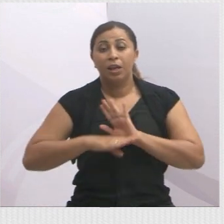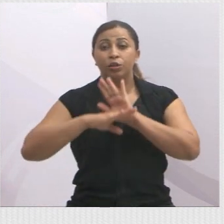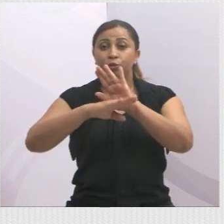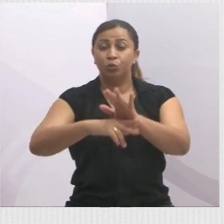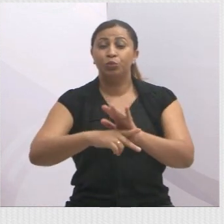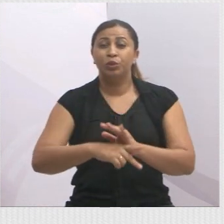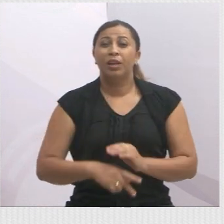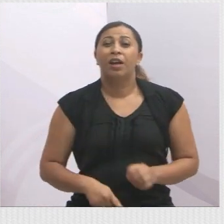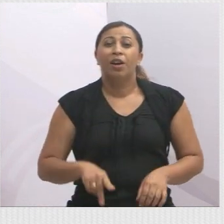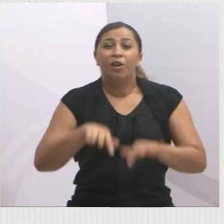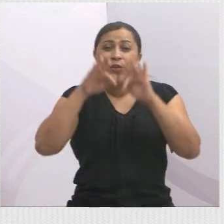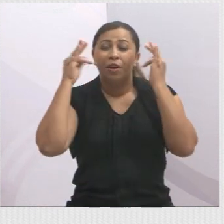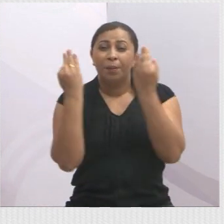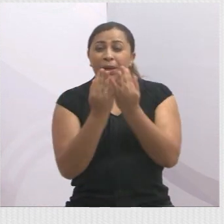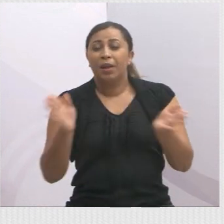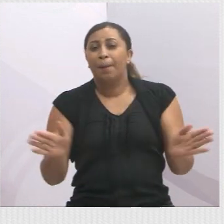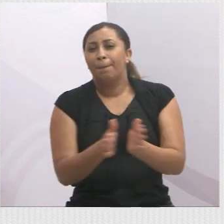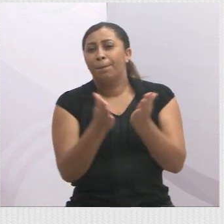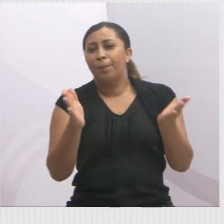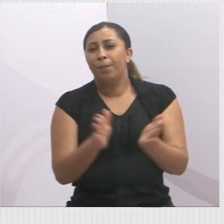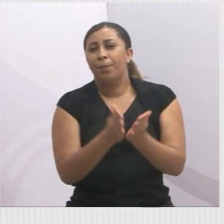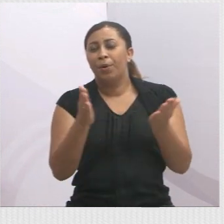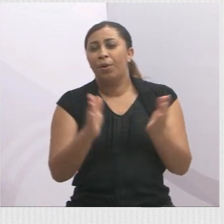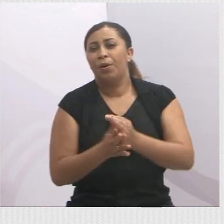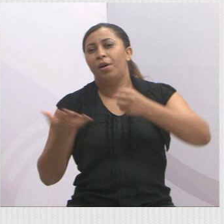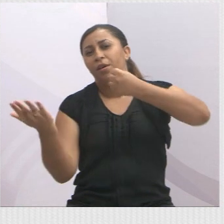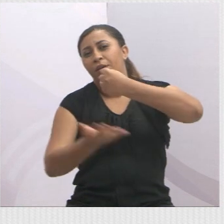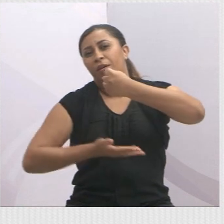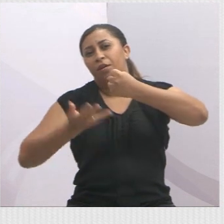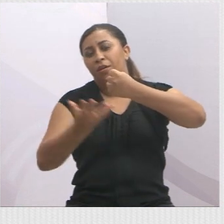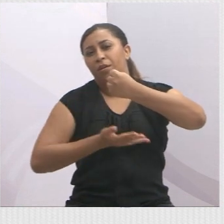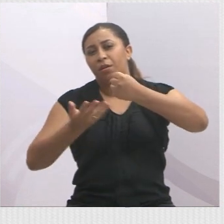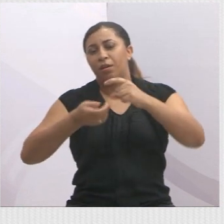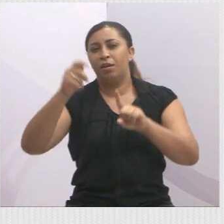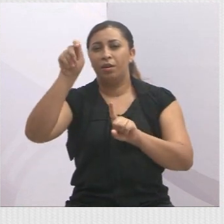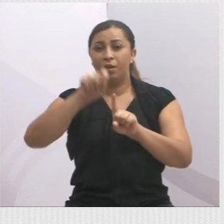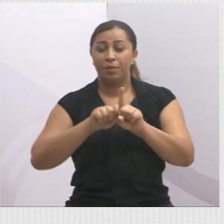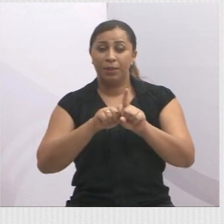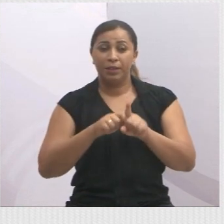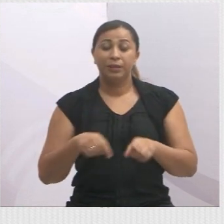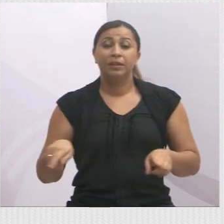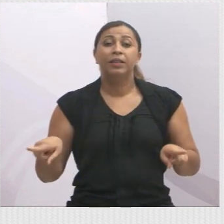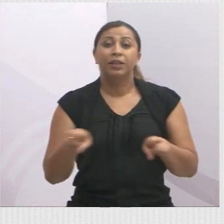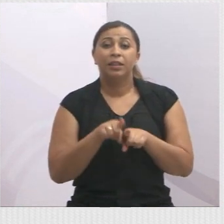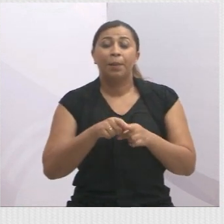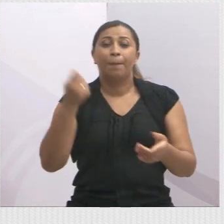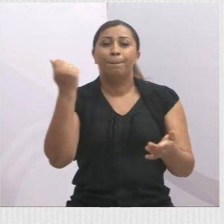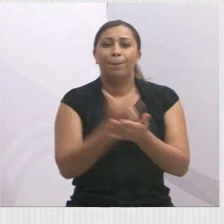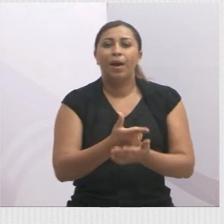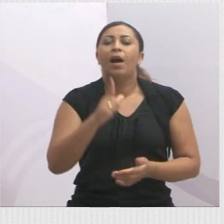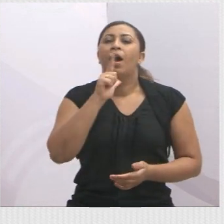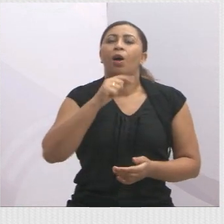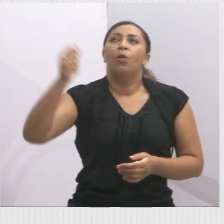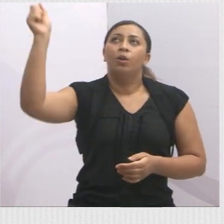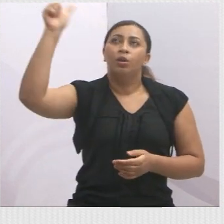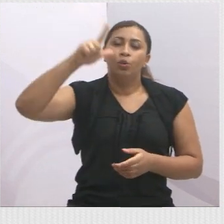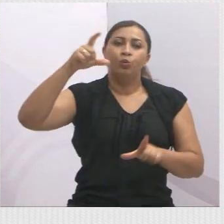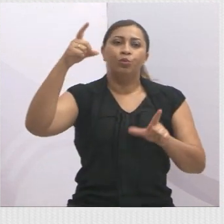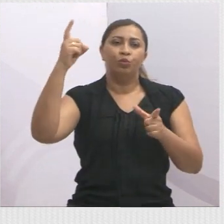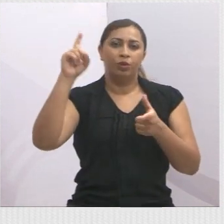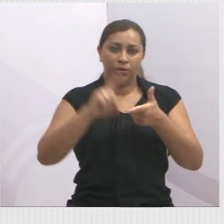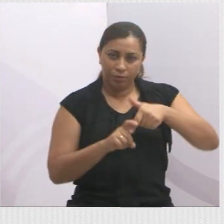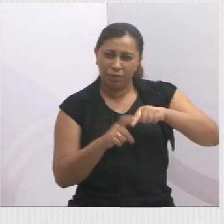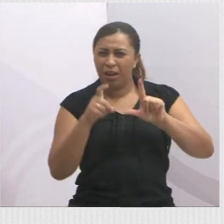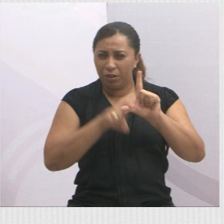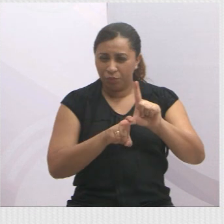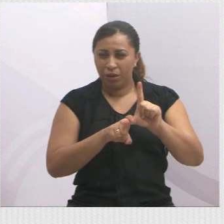famílias carentes, fornecendo centenas de cestas básicas ao mês, além dos pagamentos de água, luz, aluguel,